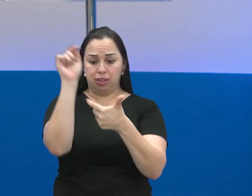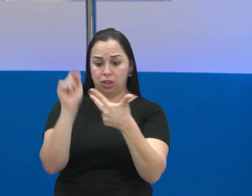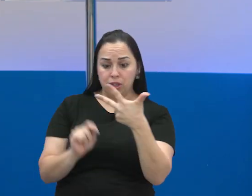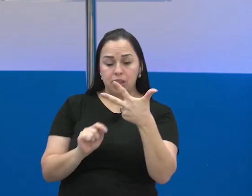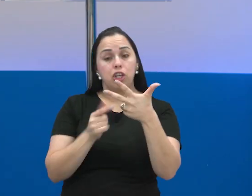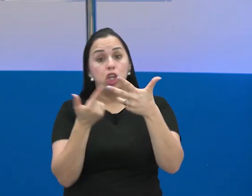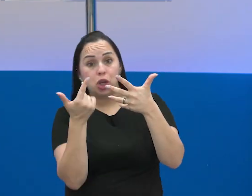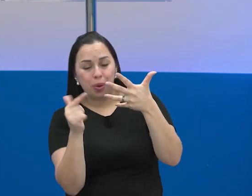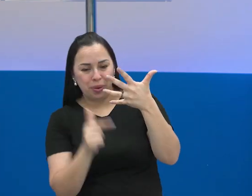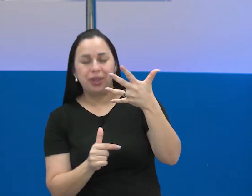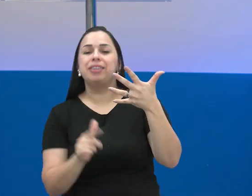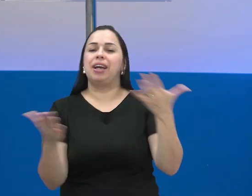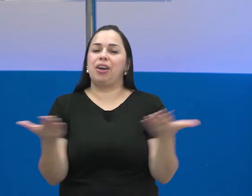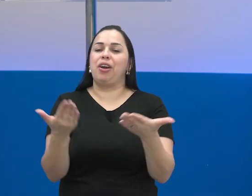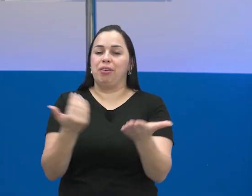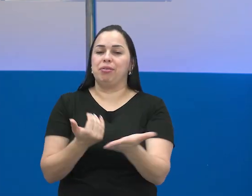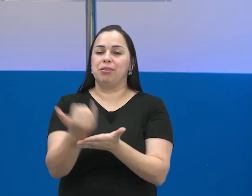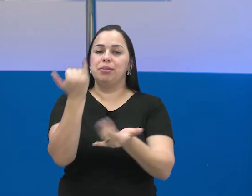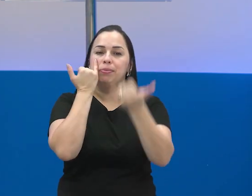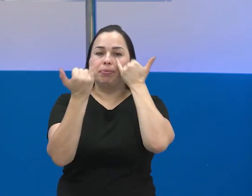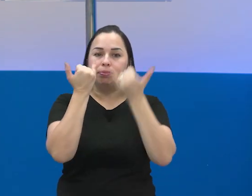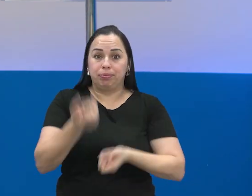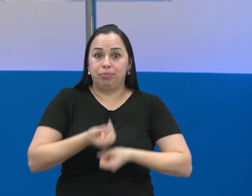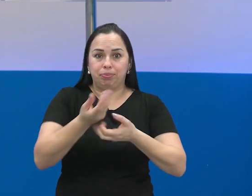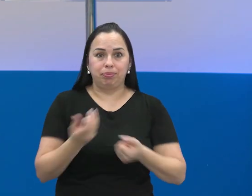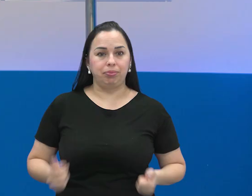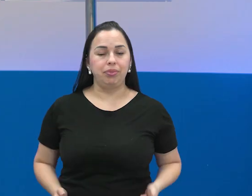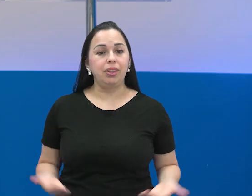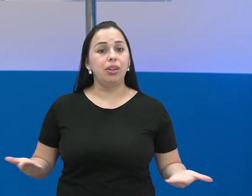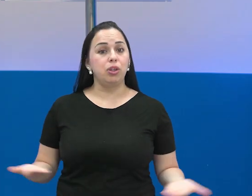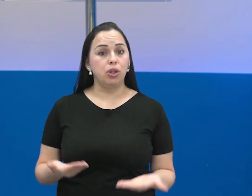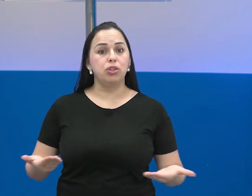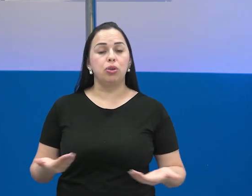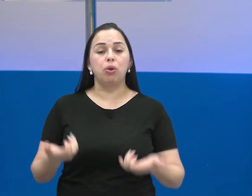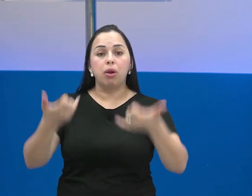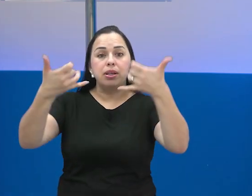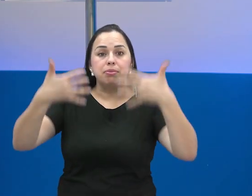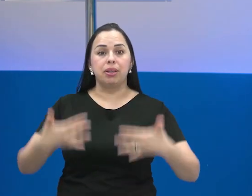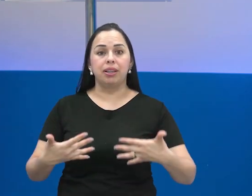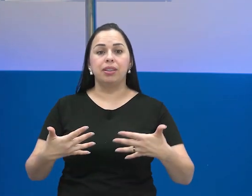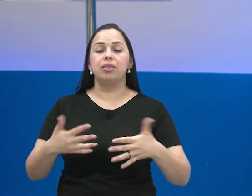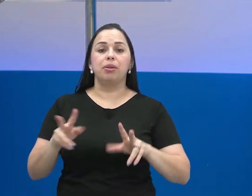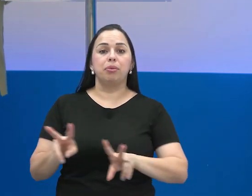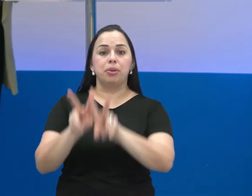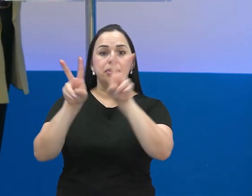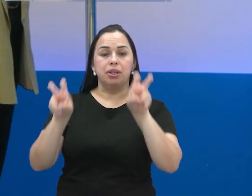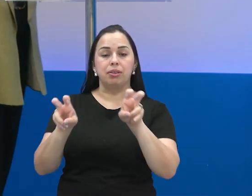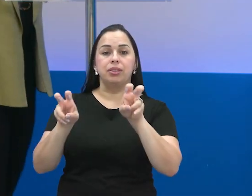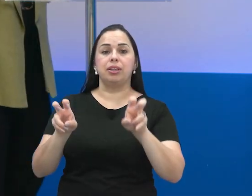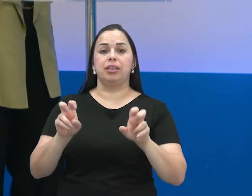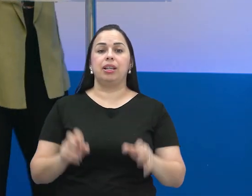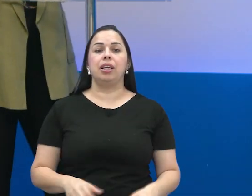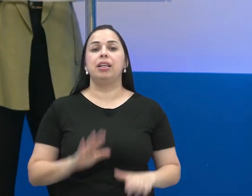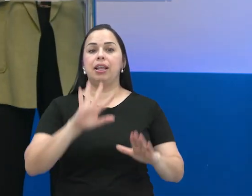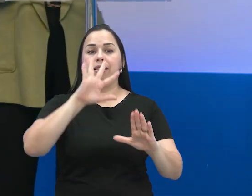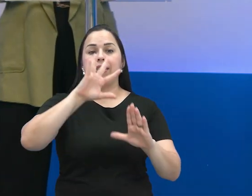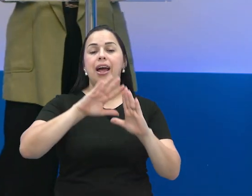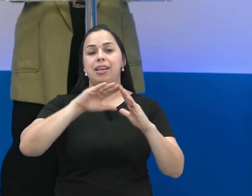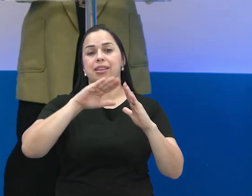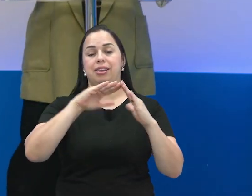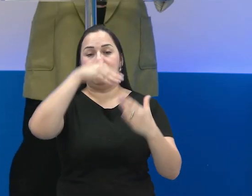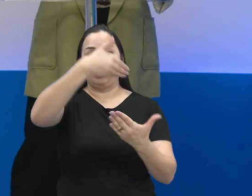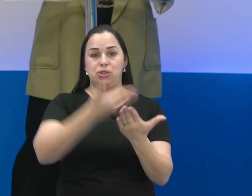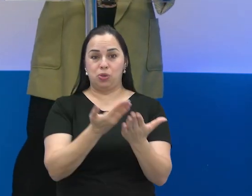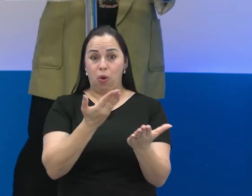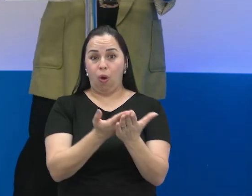Essas e outras informações a partir de agora. E a gente começa o boletim de hoje com informação sobre a proibição do uso